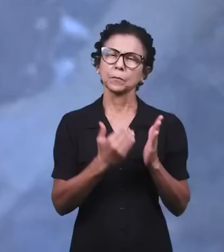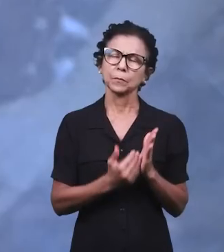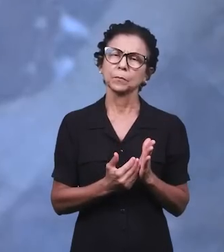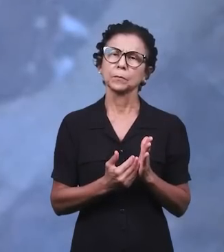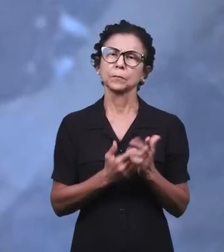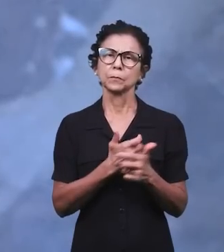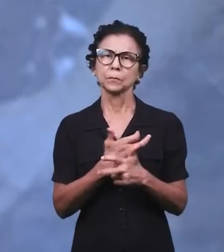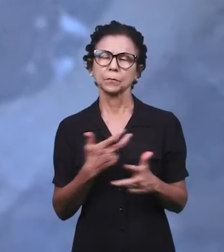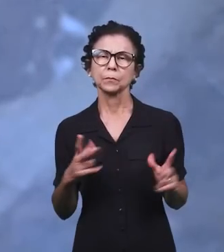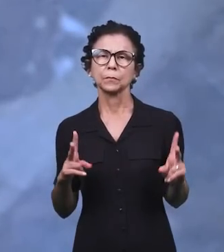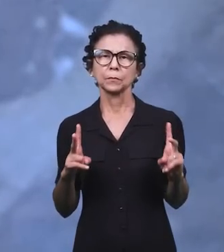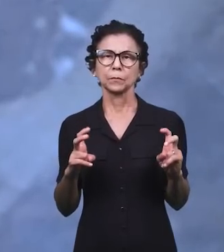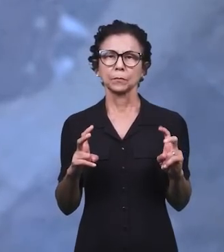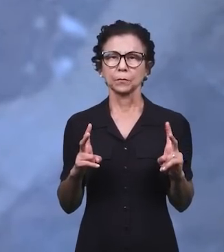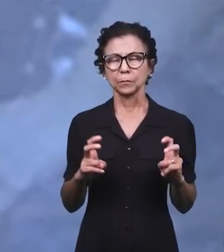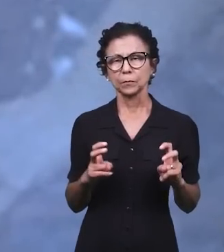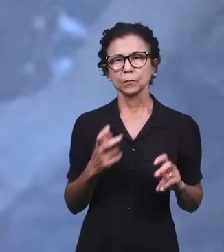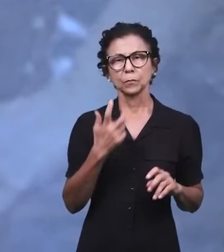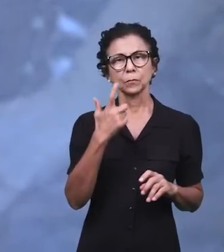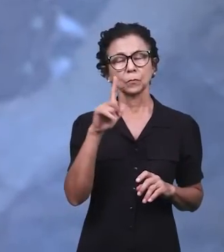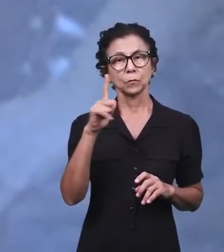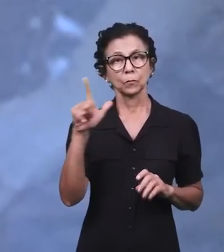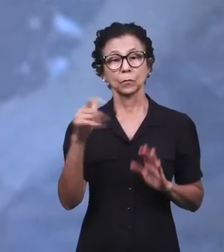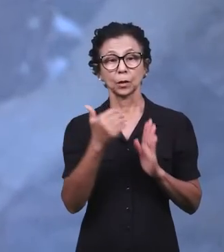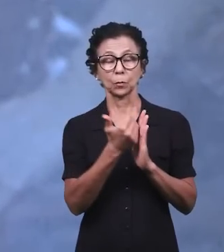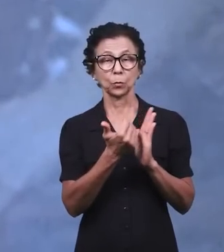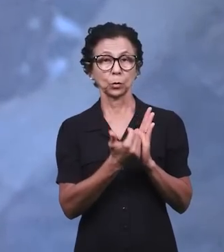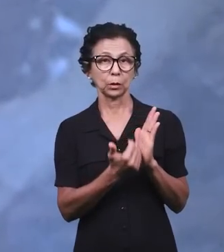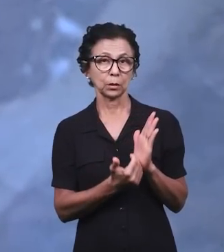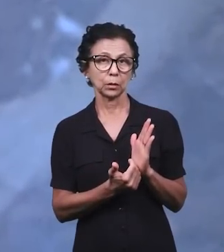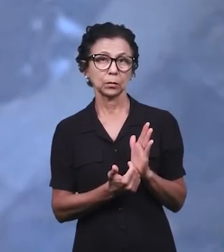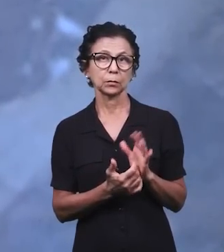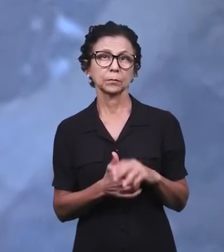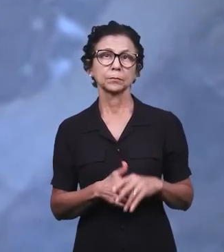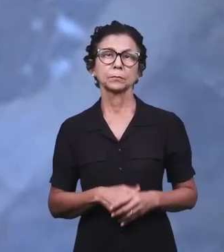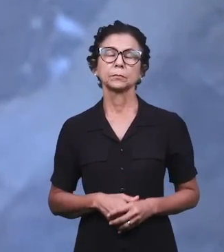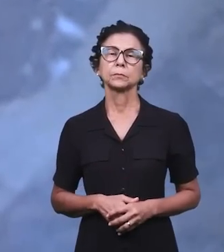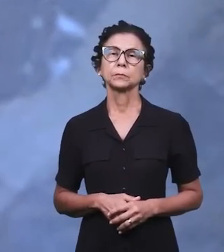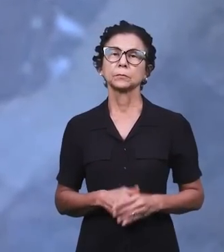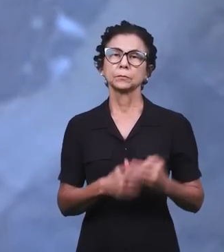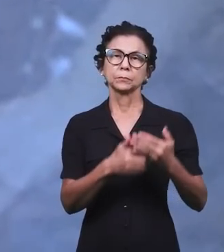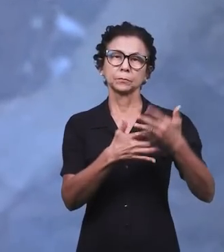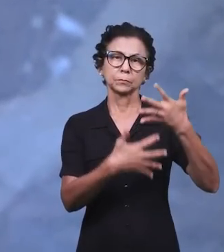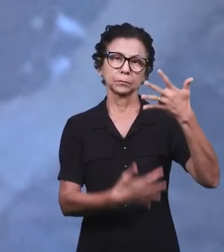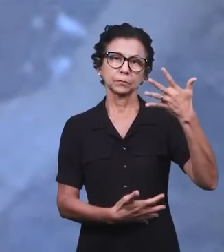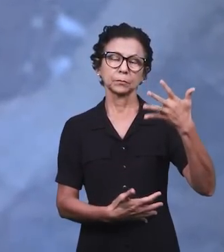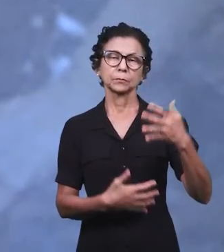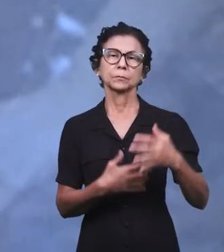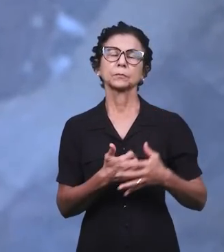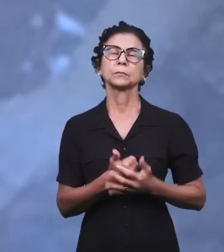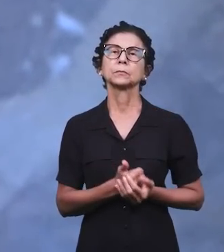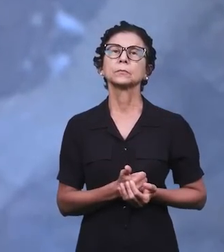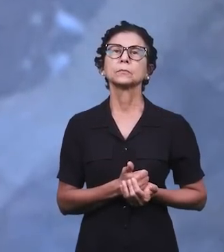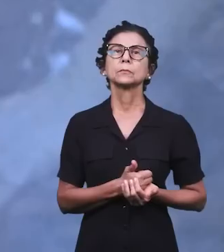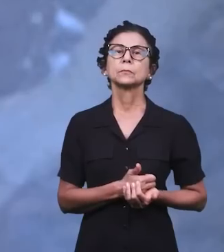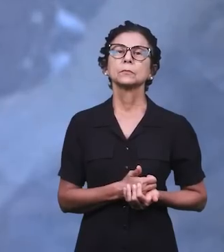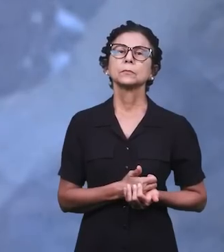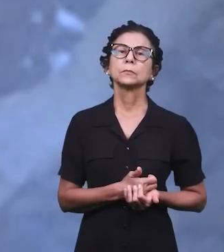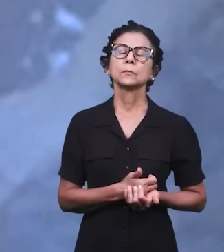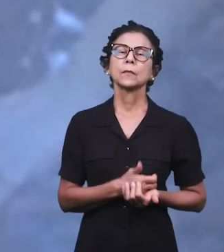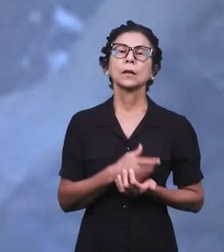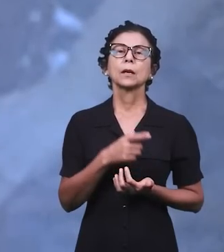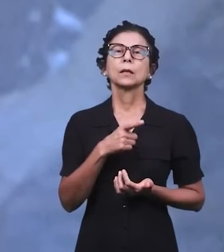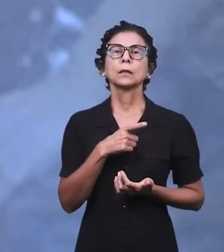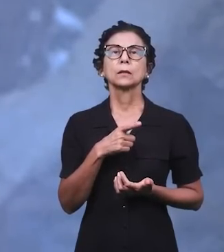nos demais programas que nós temos aqui na nossa grade de conteúdos, há alguma